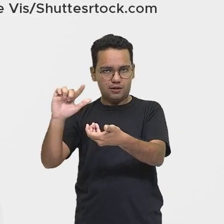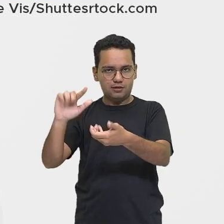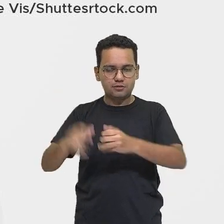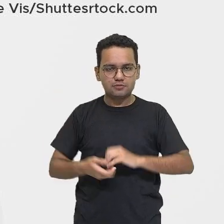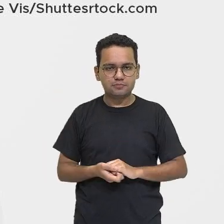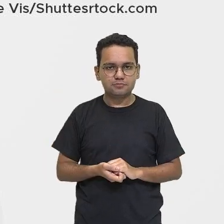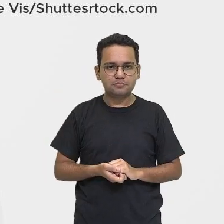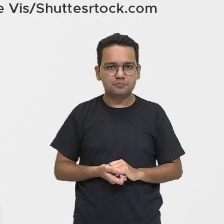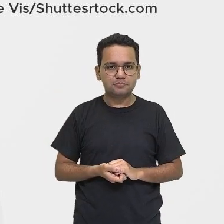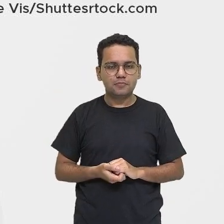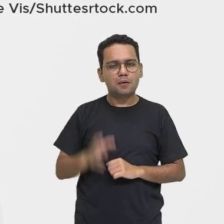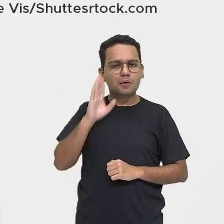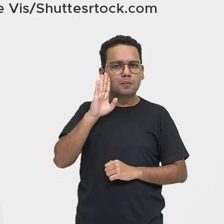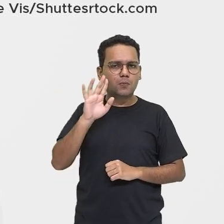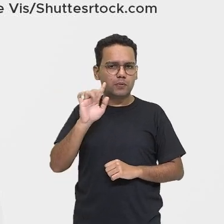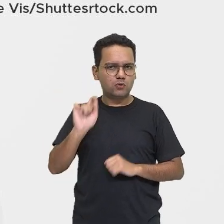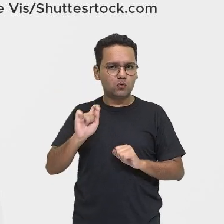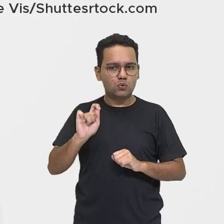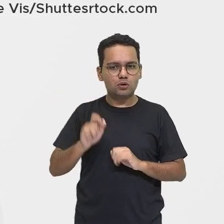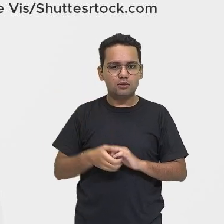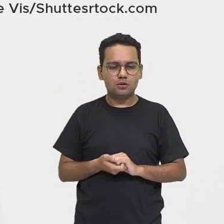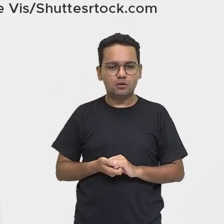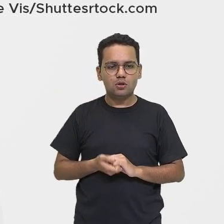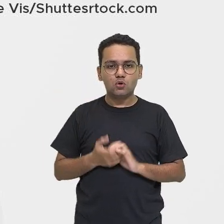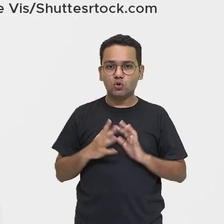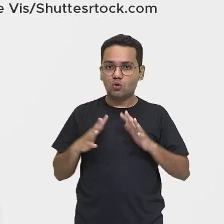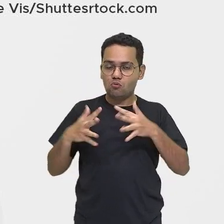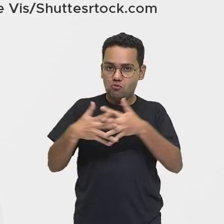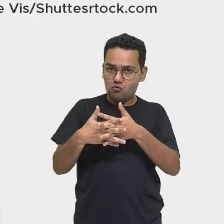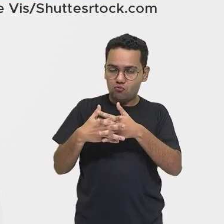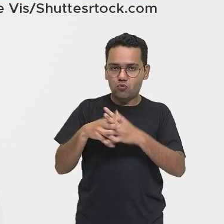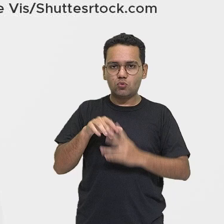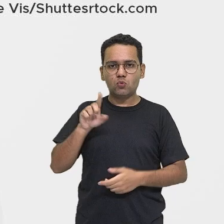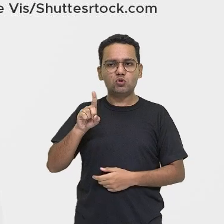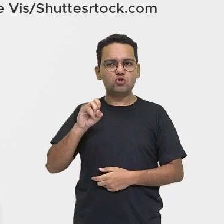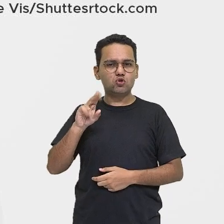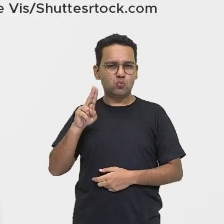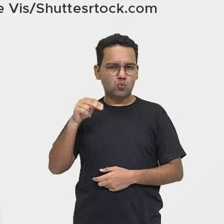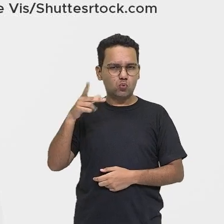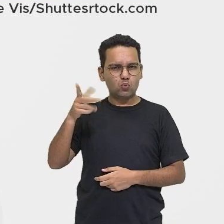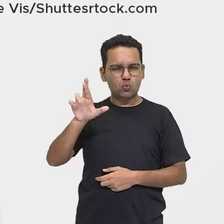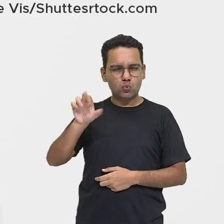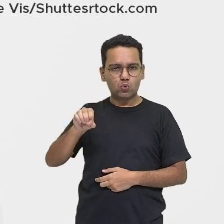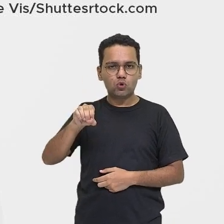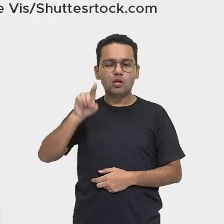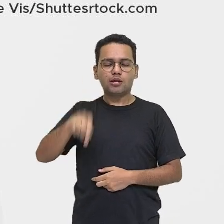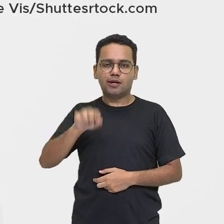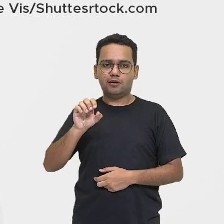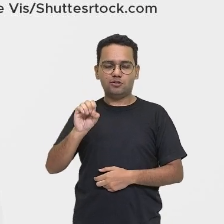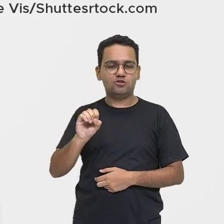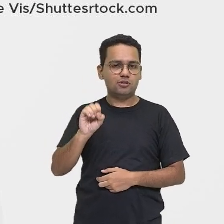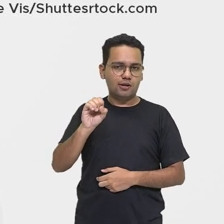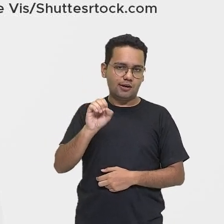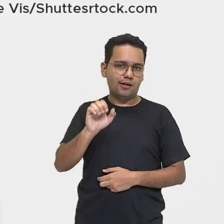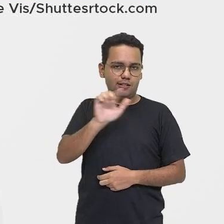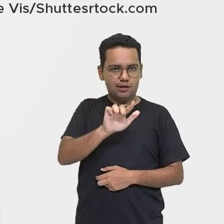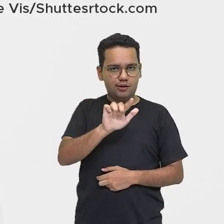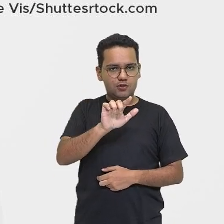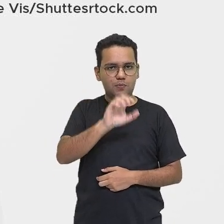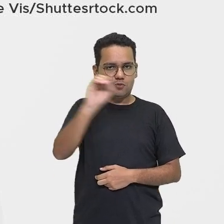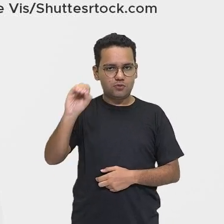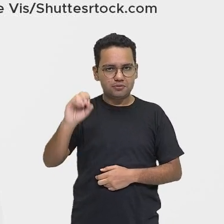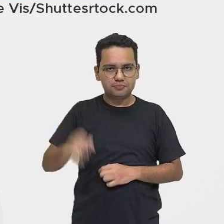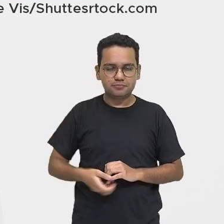observem principalmente, não confundir com o movimento diurno, que sempre é de leste para o oeste.